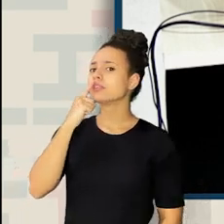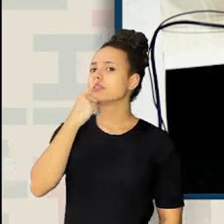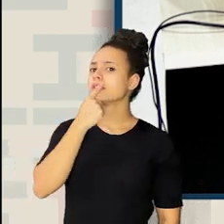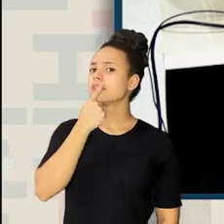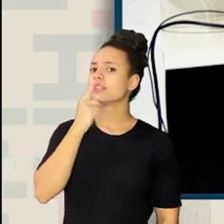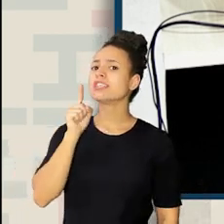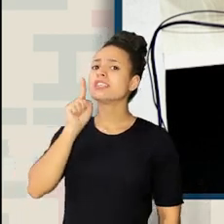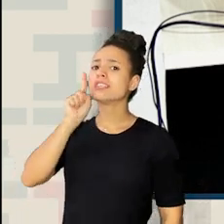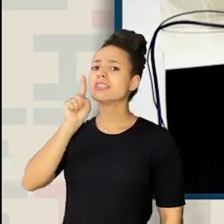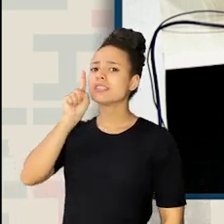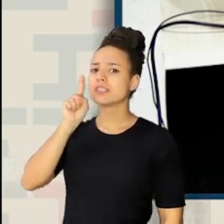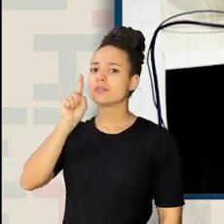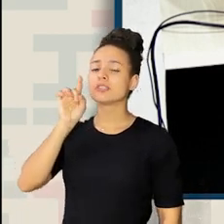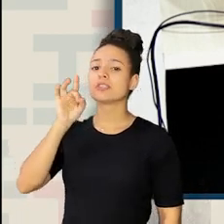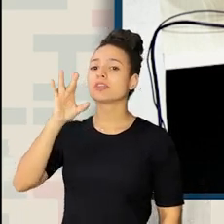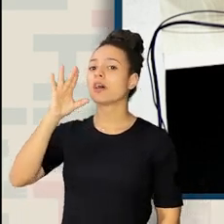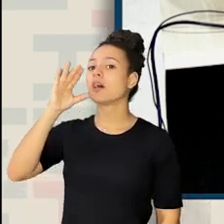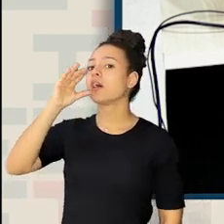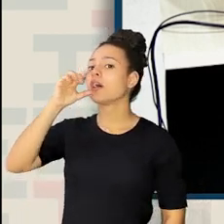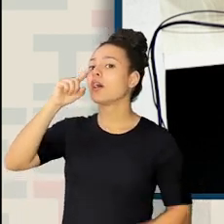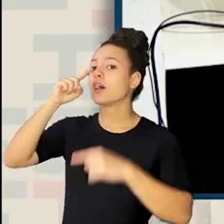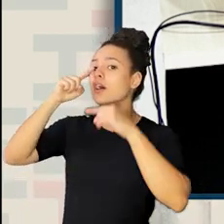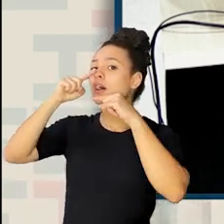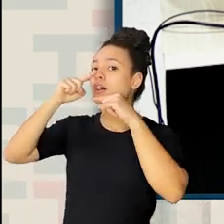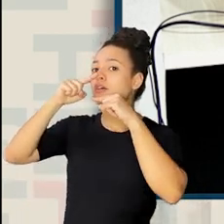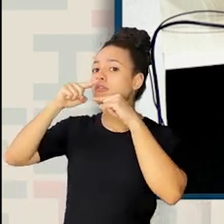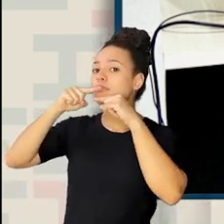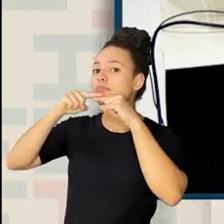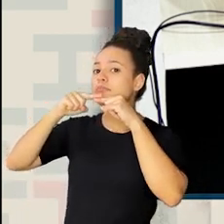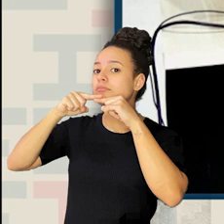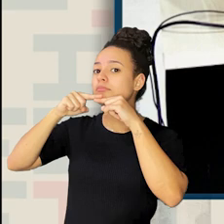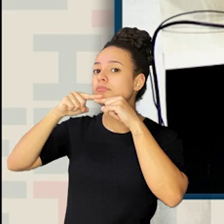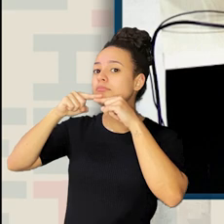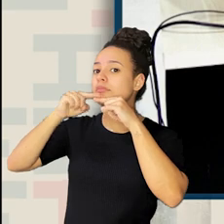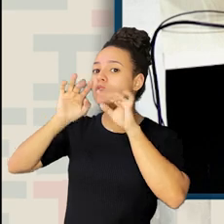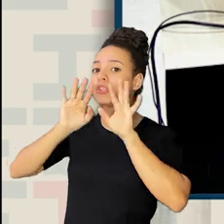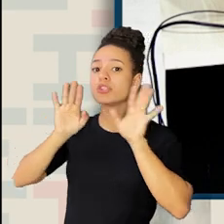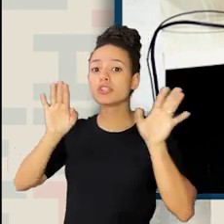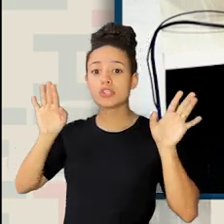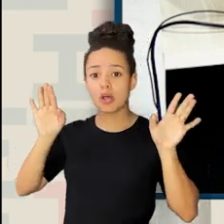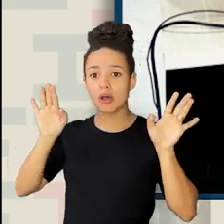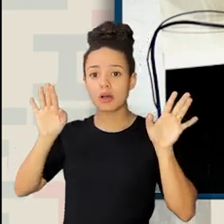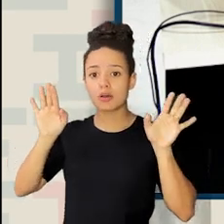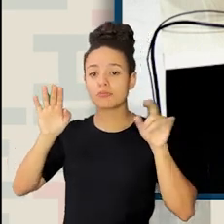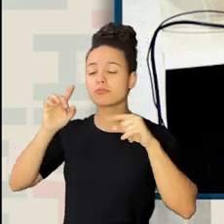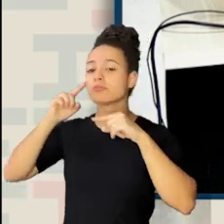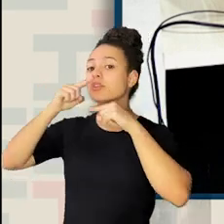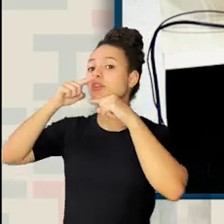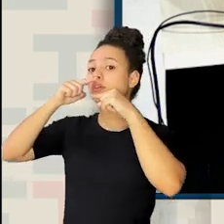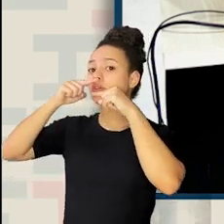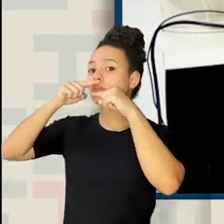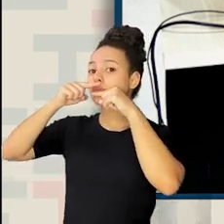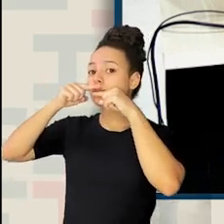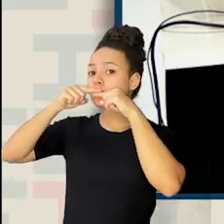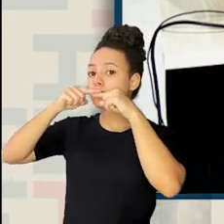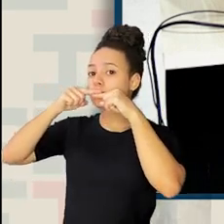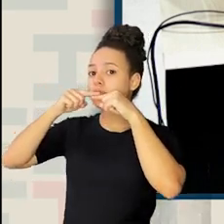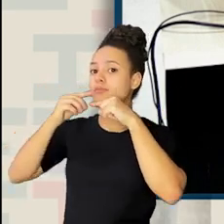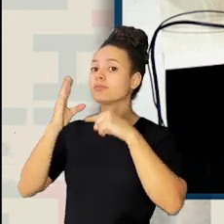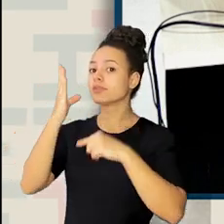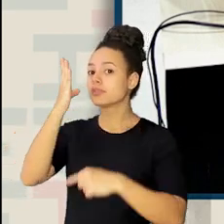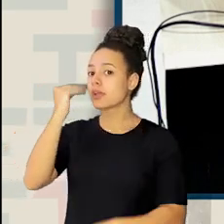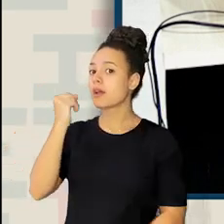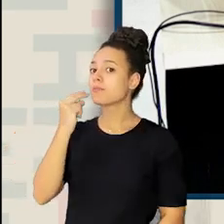simplesmente repousa na hora de tocar. Ele repousa, cobrindo totalmente a embocadura da